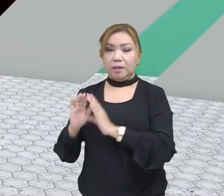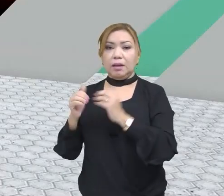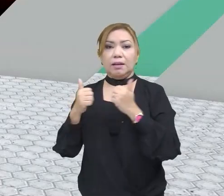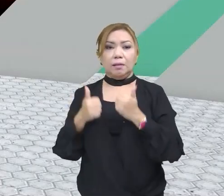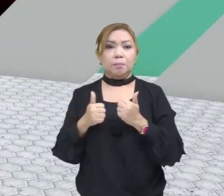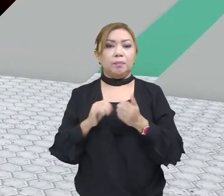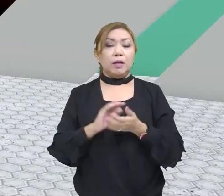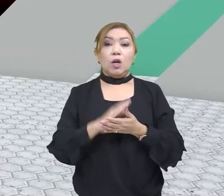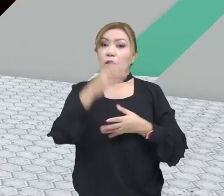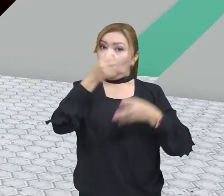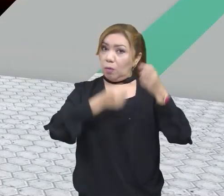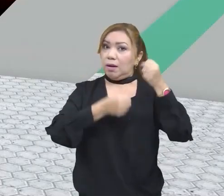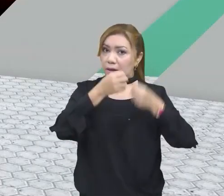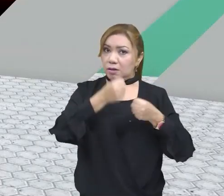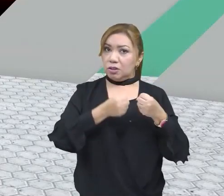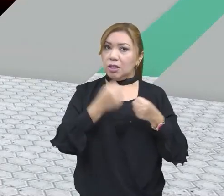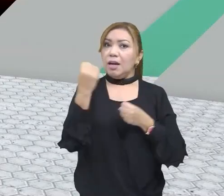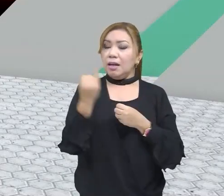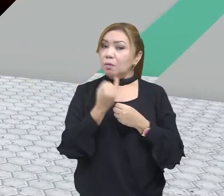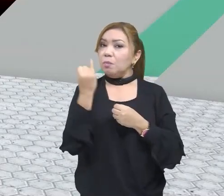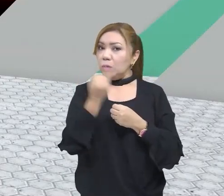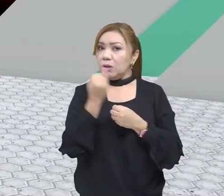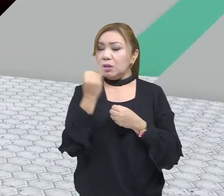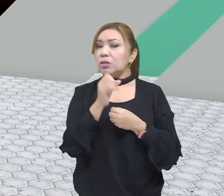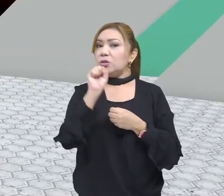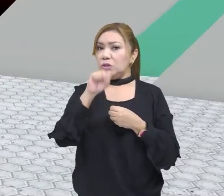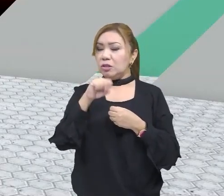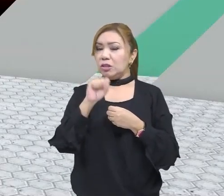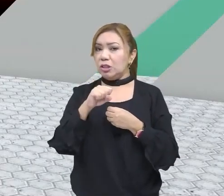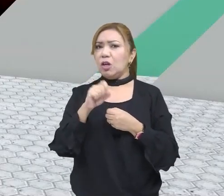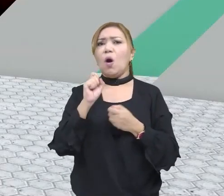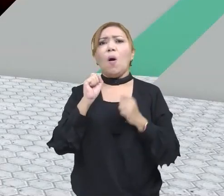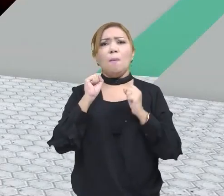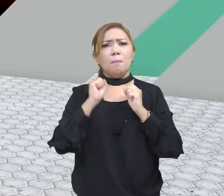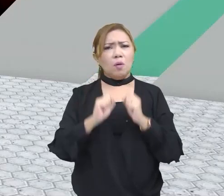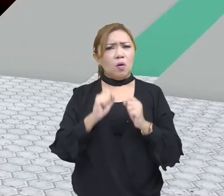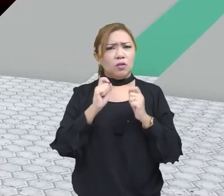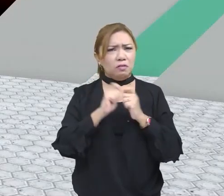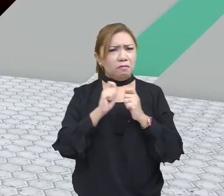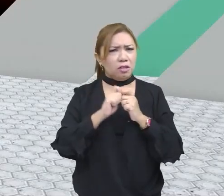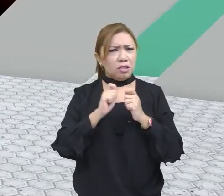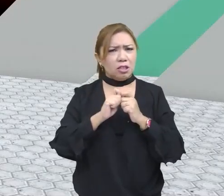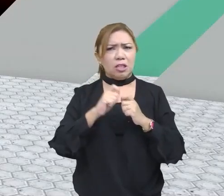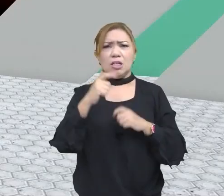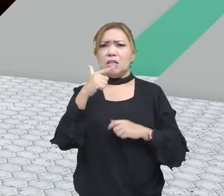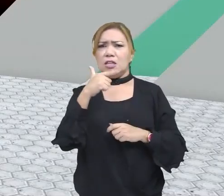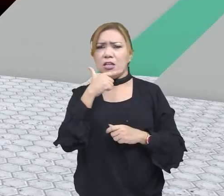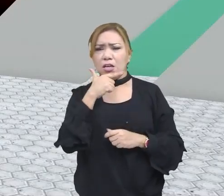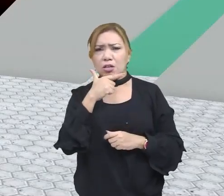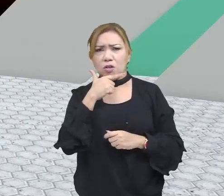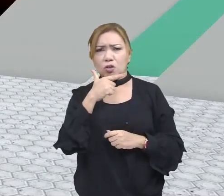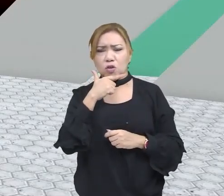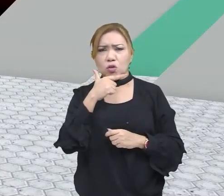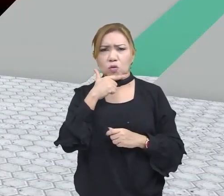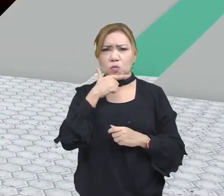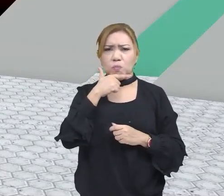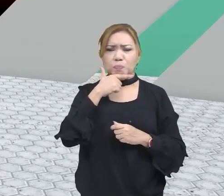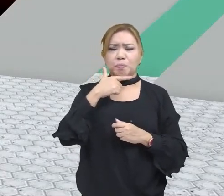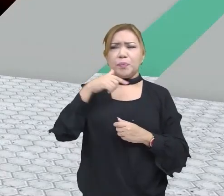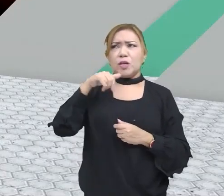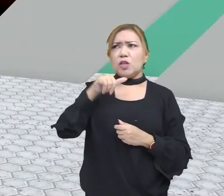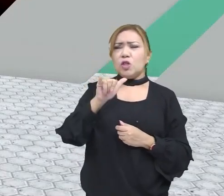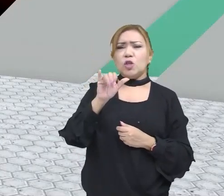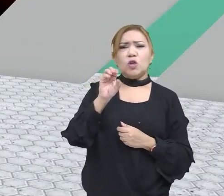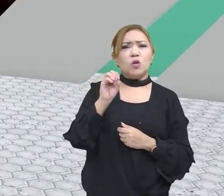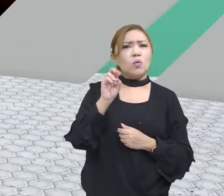leite é essencial. Ele pode fazer queijo, iogurte, podem fazer bolo